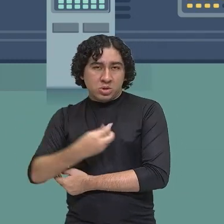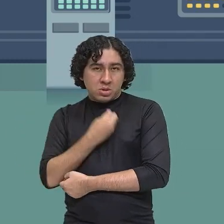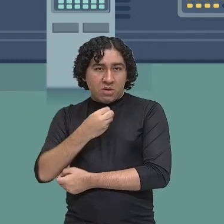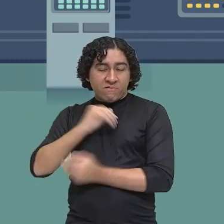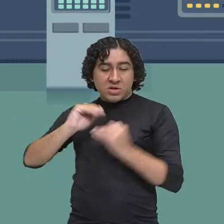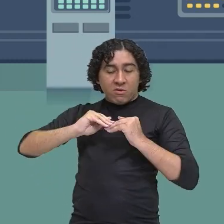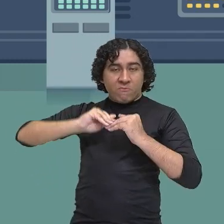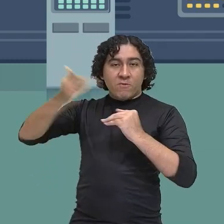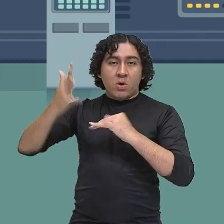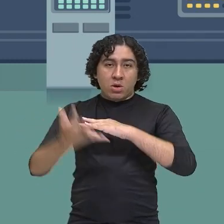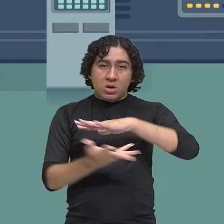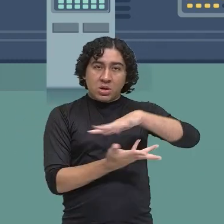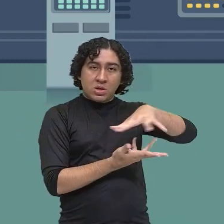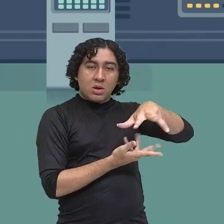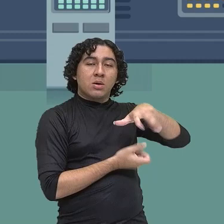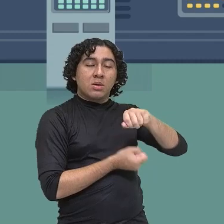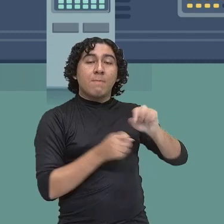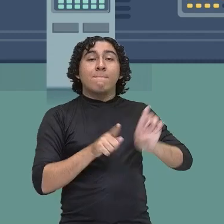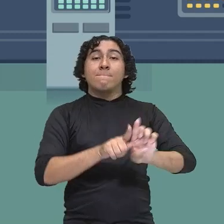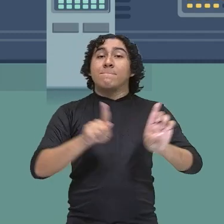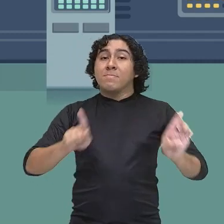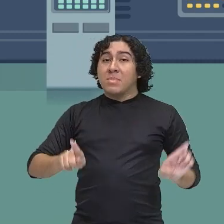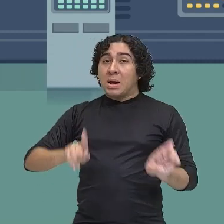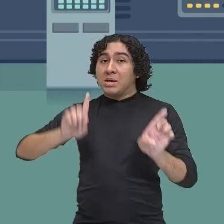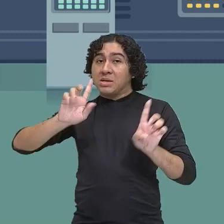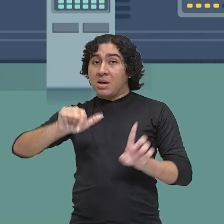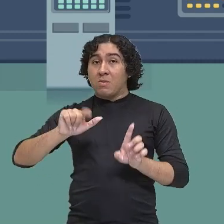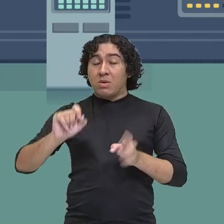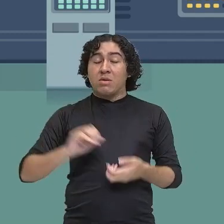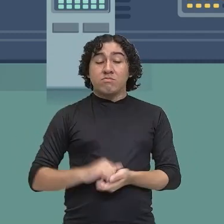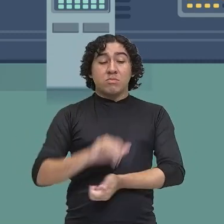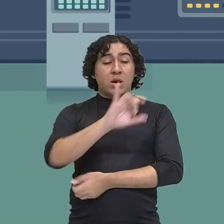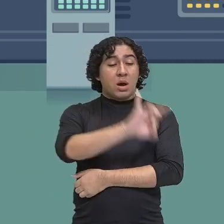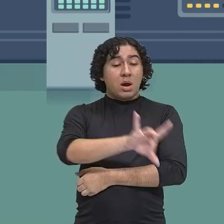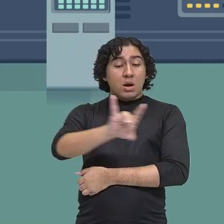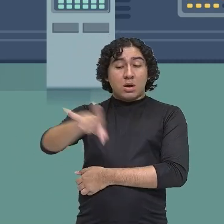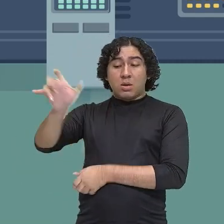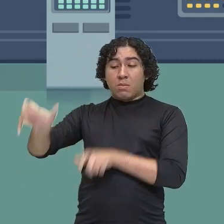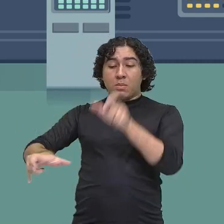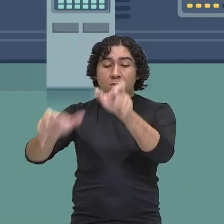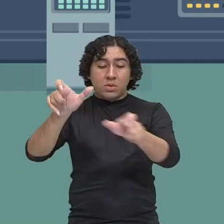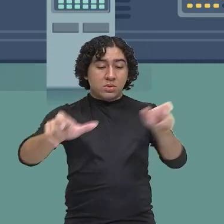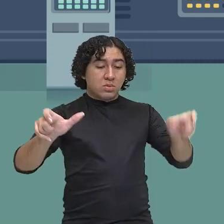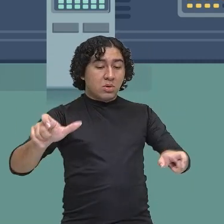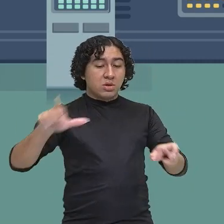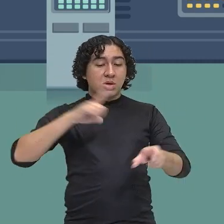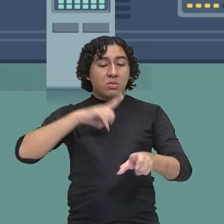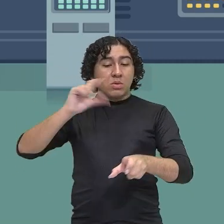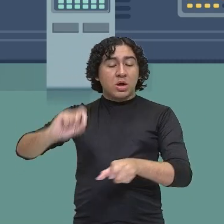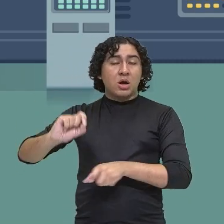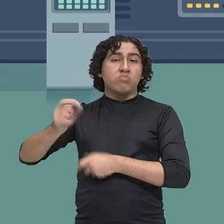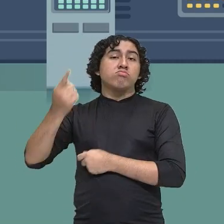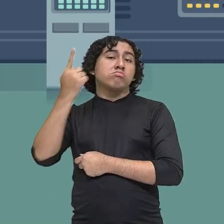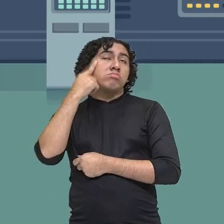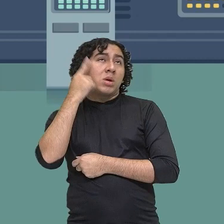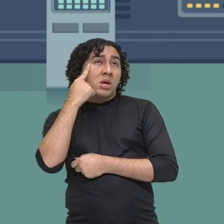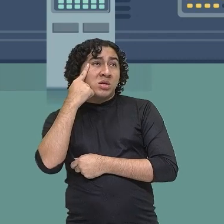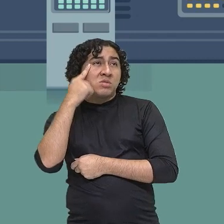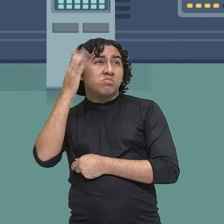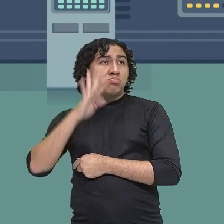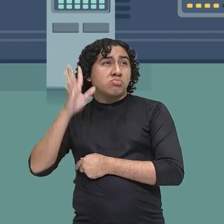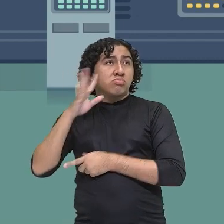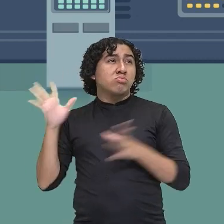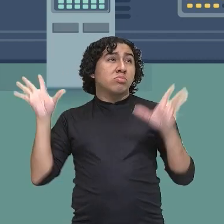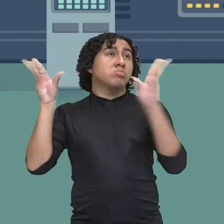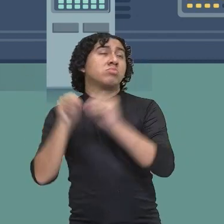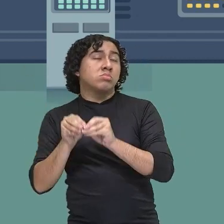homem não foi à Lua, mas isso aí é cada pessoa que vai tirar sua conclusão. Ninguém